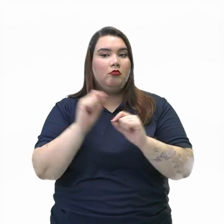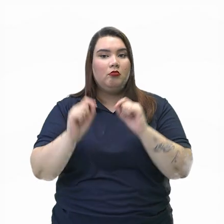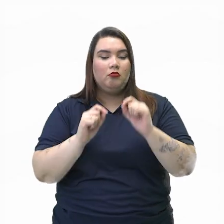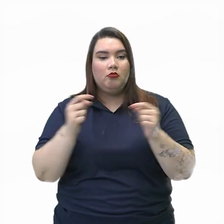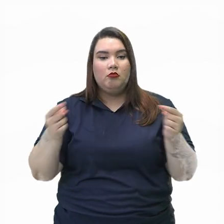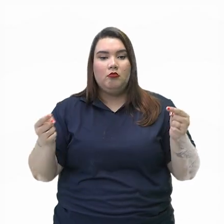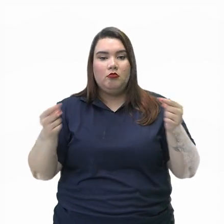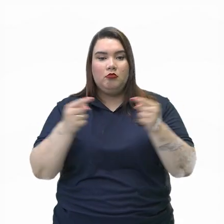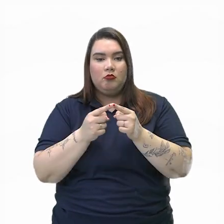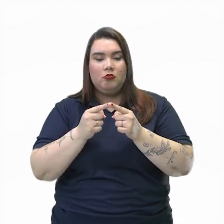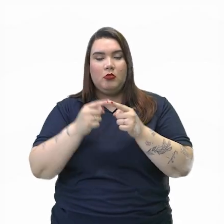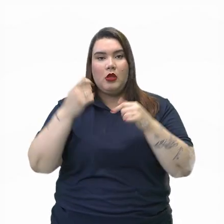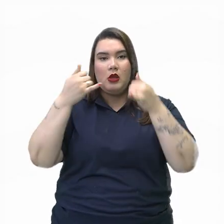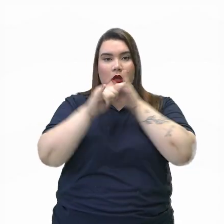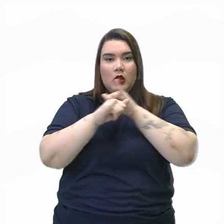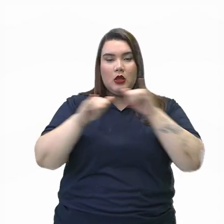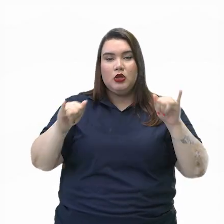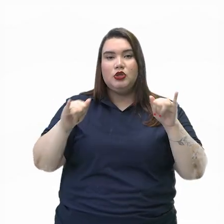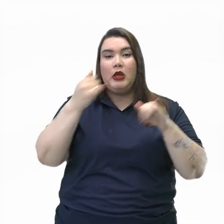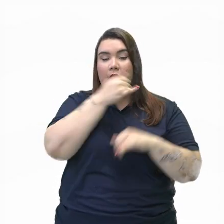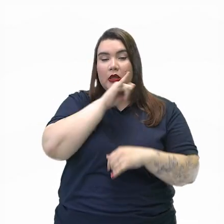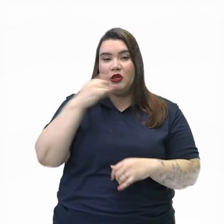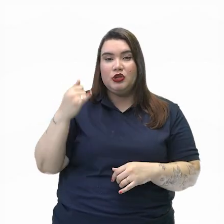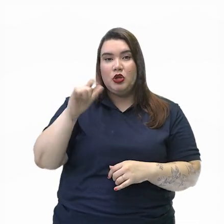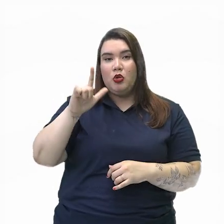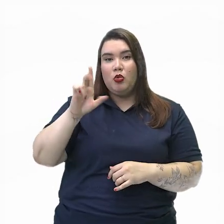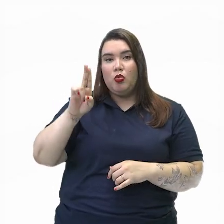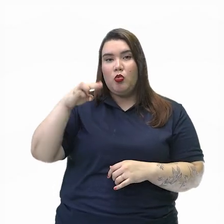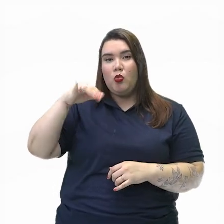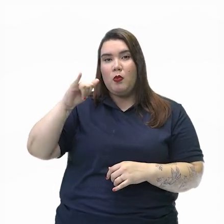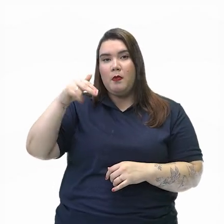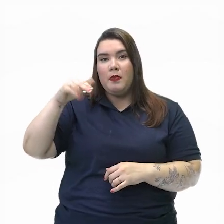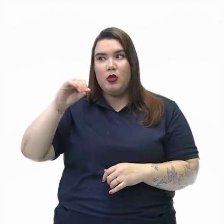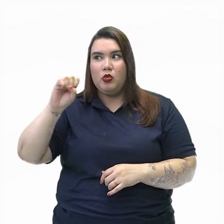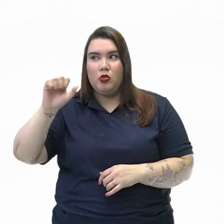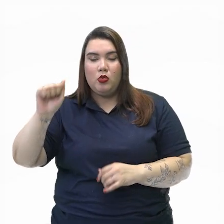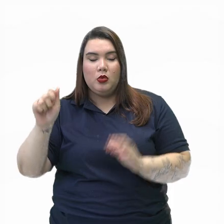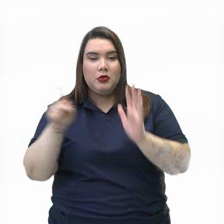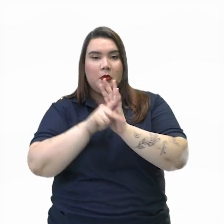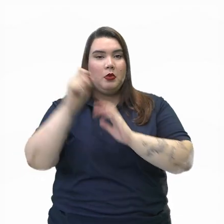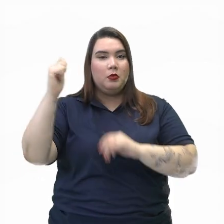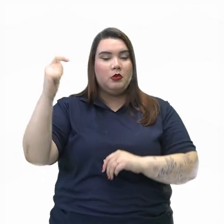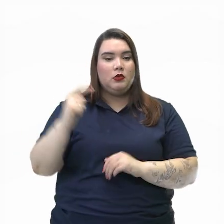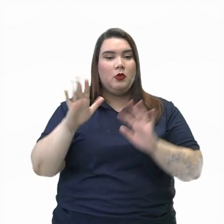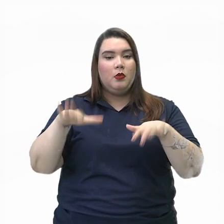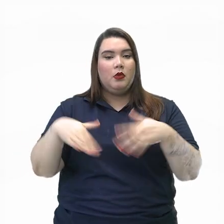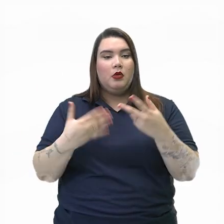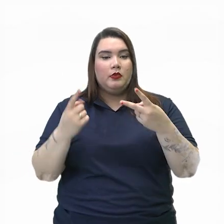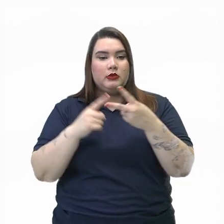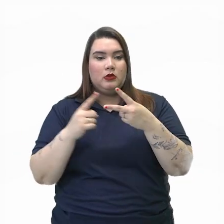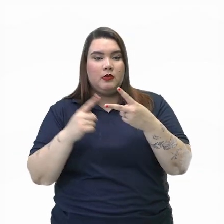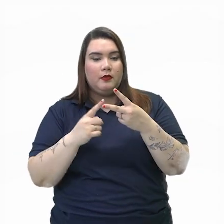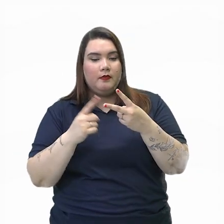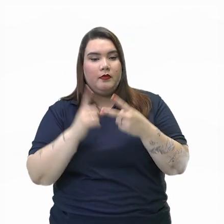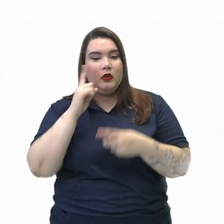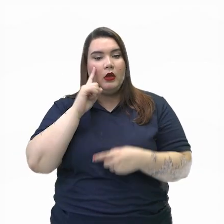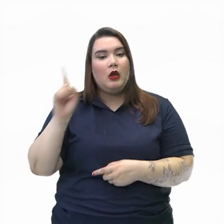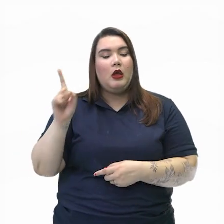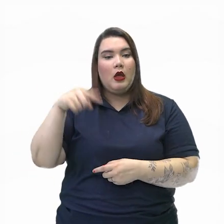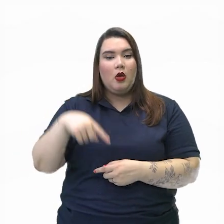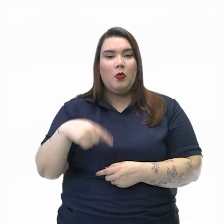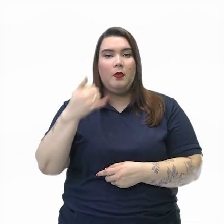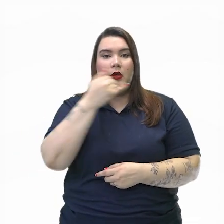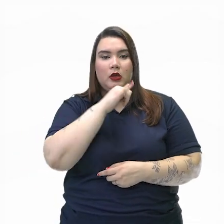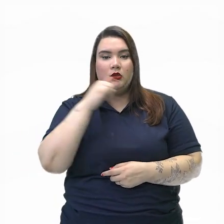quê? Proveniente da energia luminosa do Sol. E qual é a outra